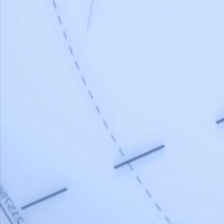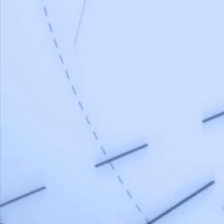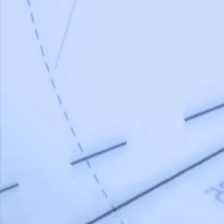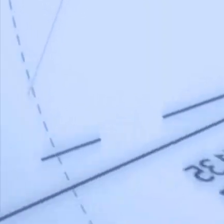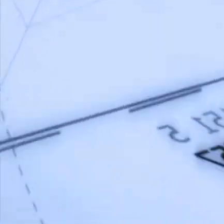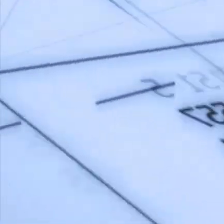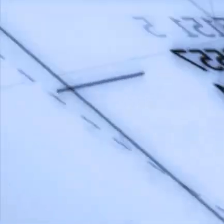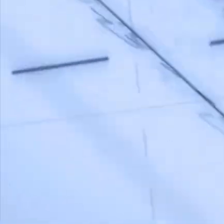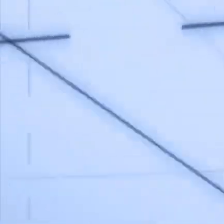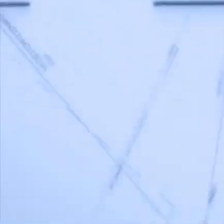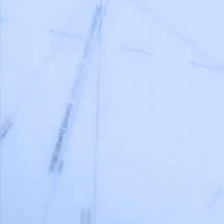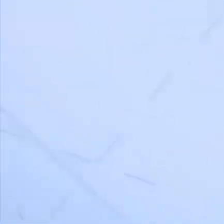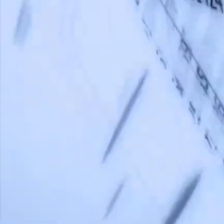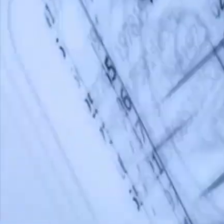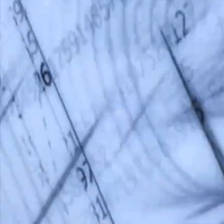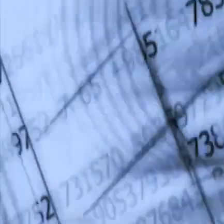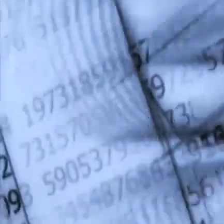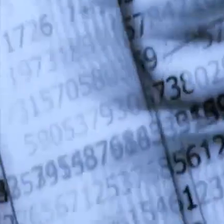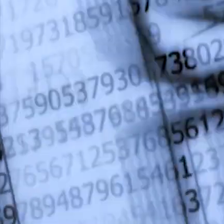e